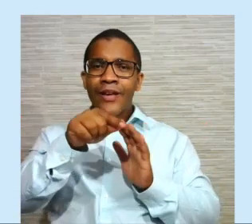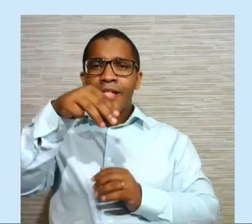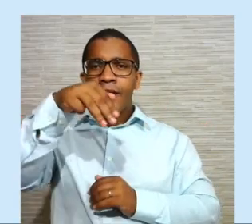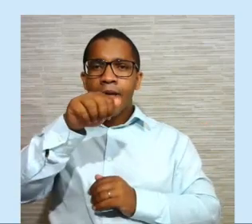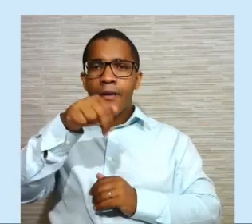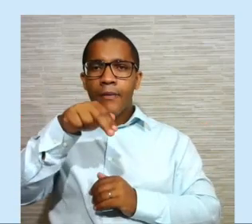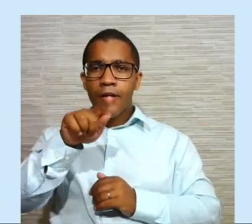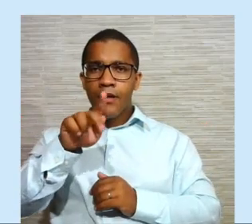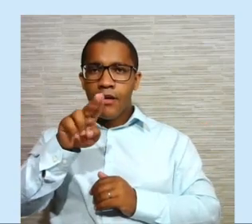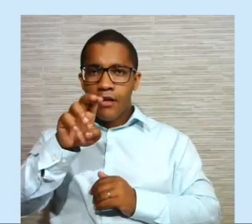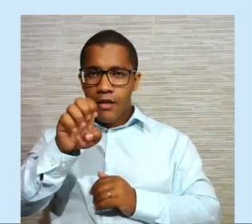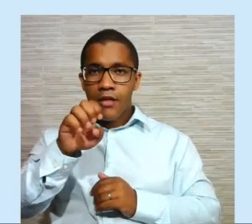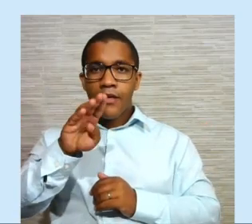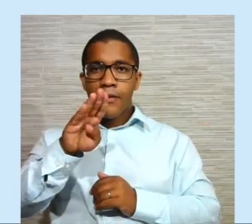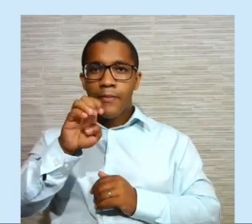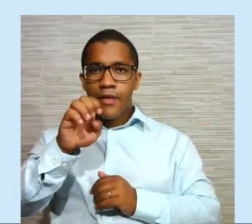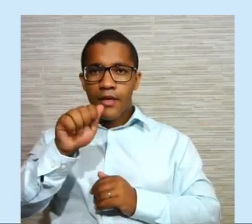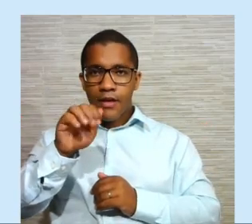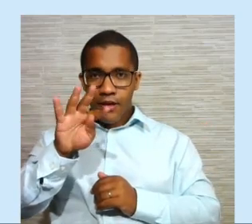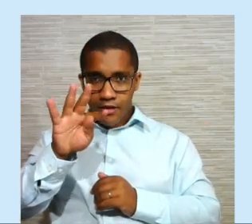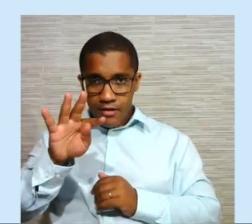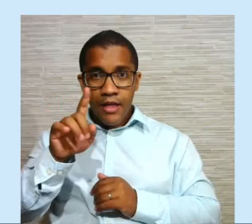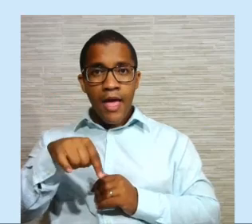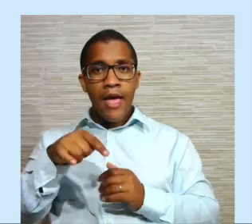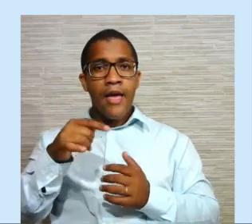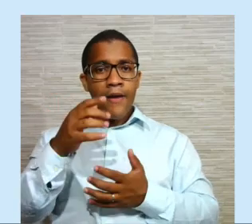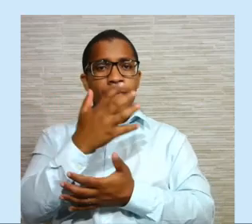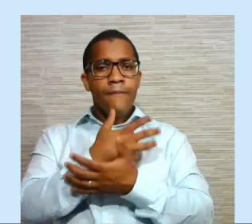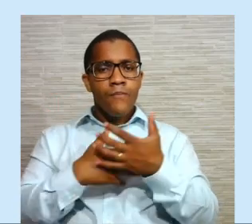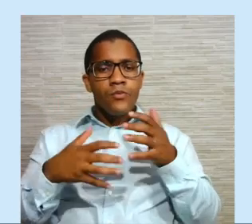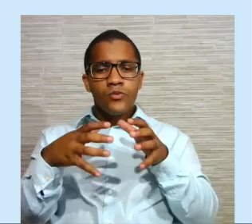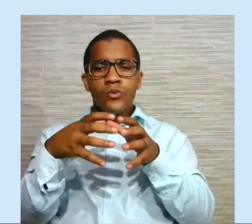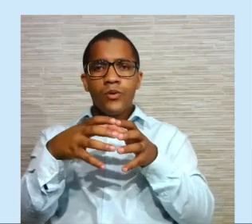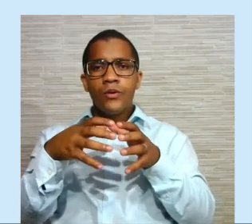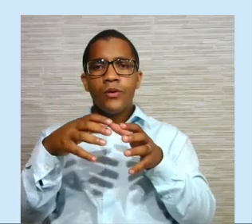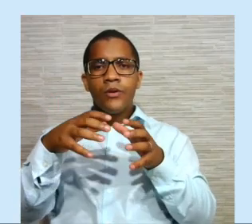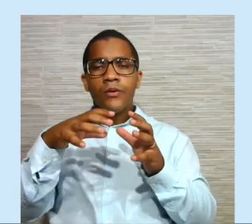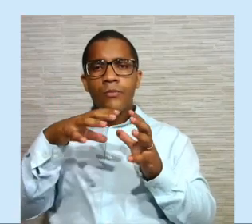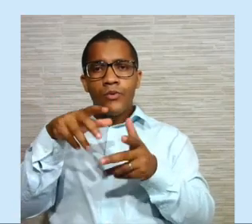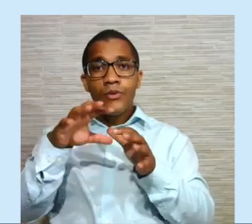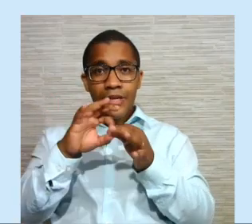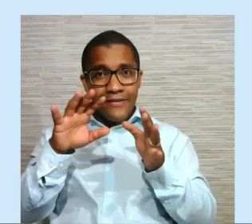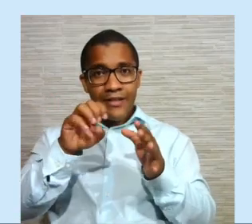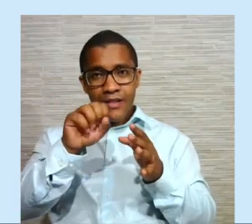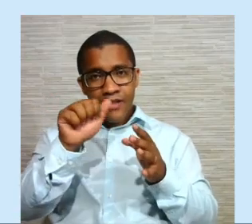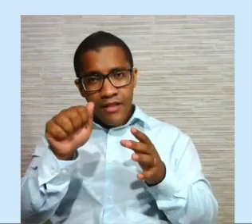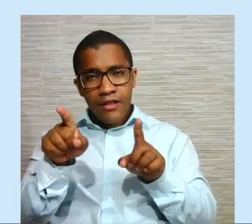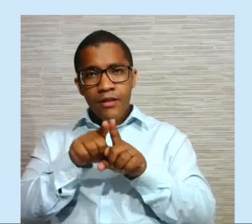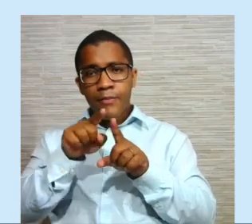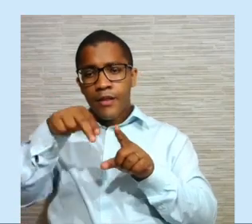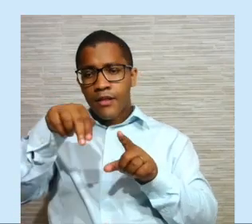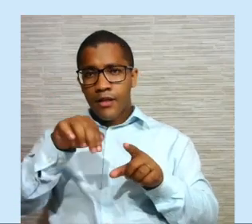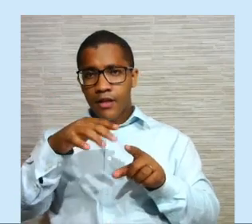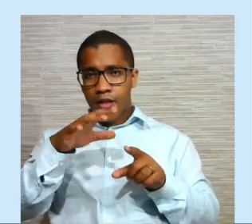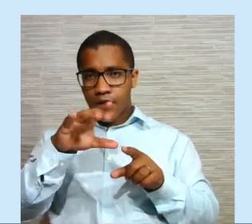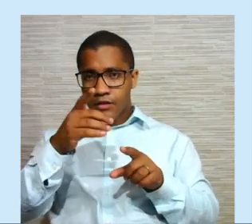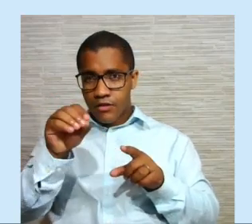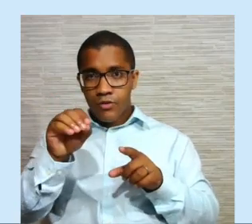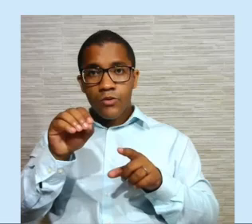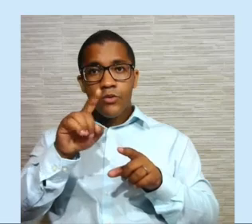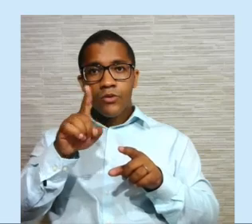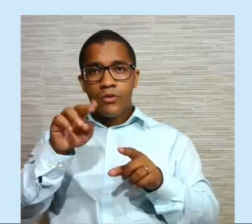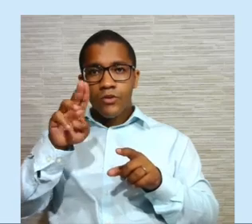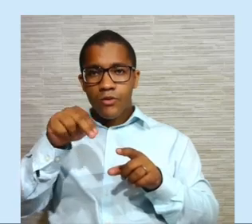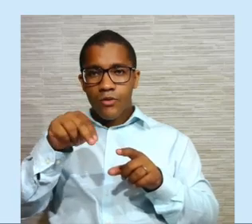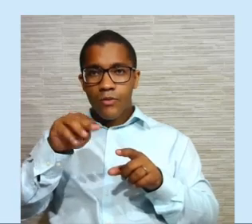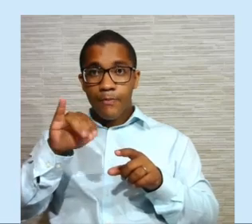Mangue Beat, né, com Mundo Livre S.A. e Chico Sainz Nação Zumbi, né, que começou também essa mistura das músicas, né, do hip hop,